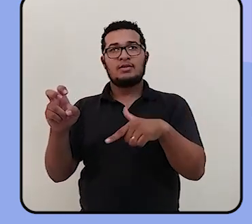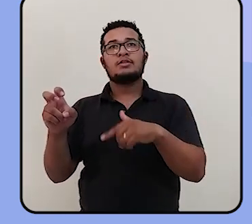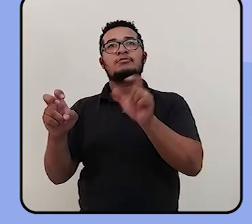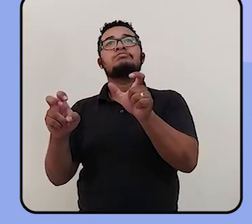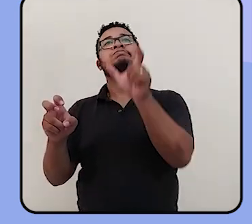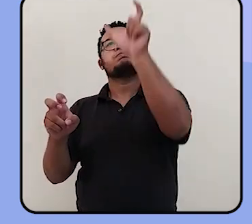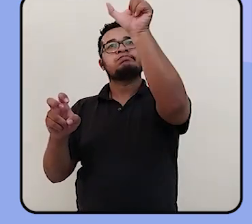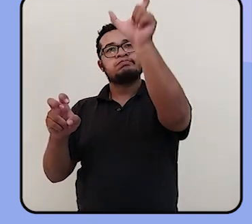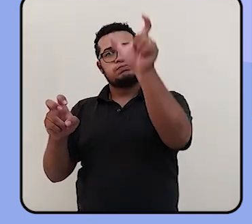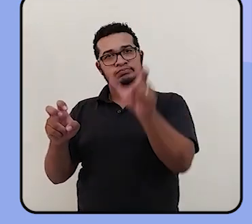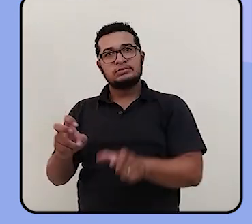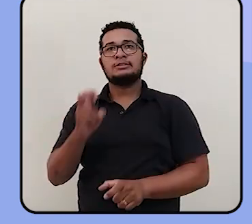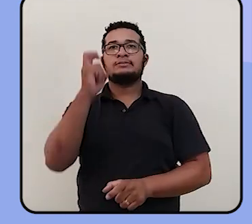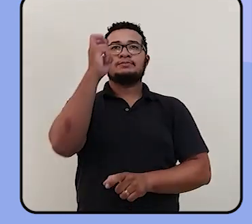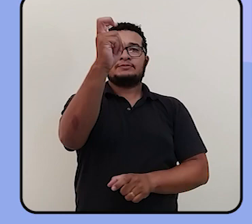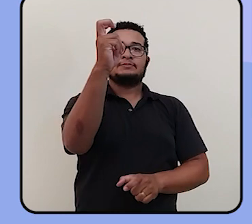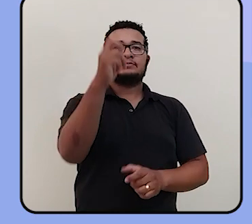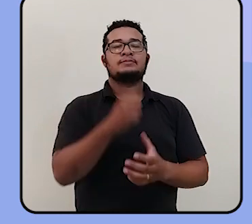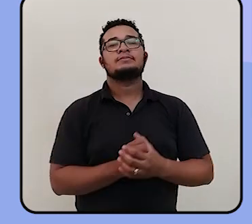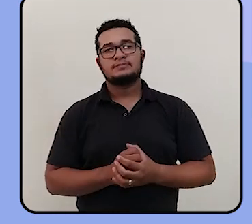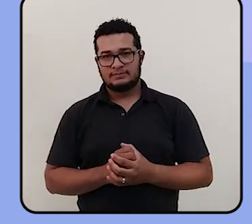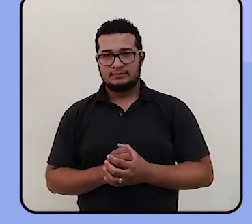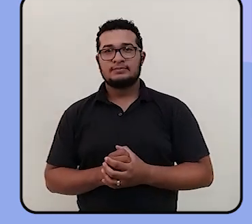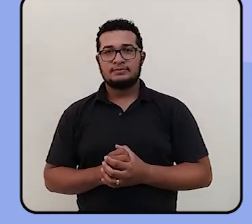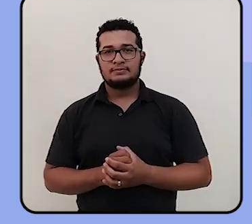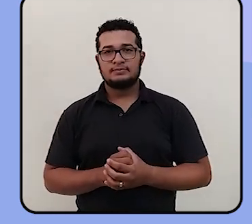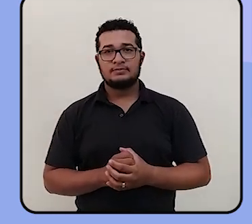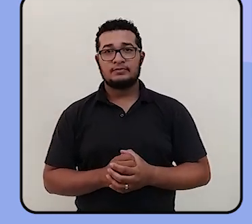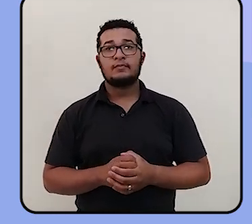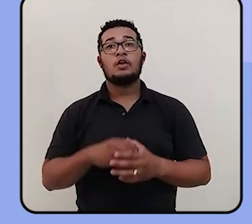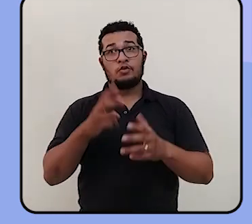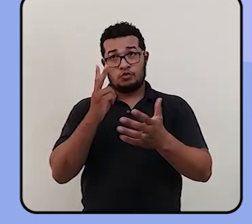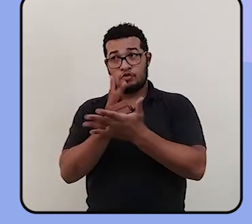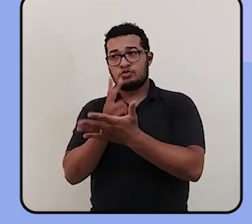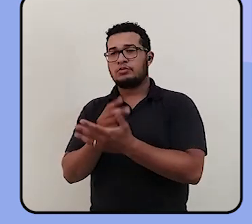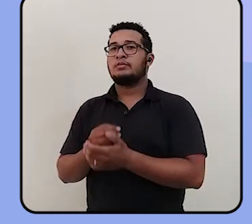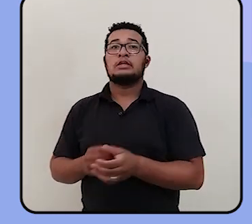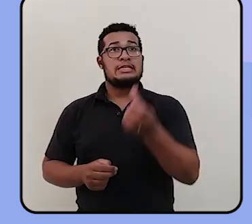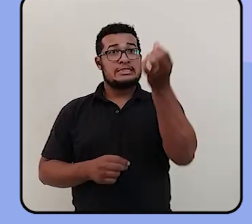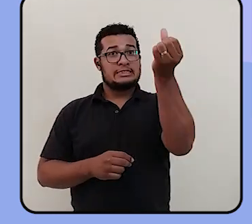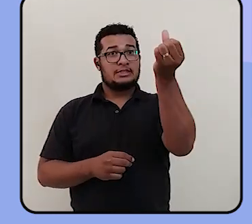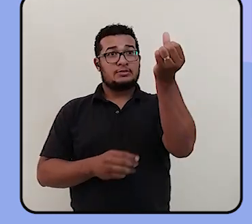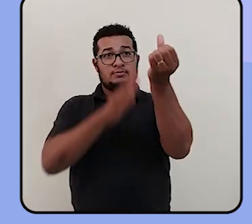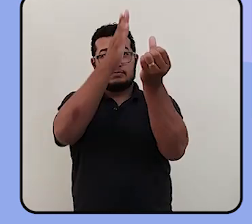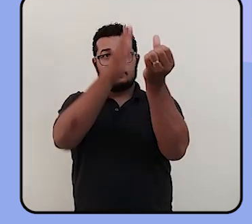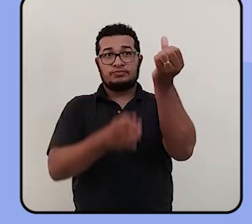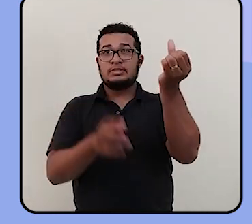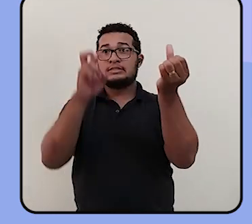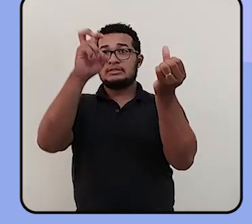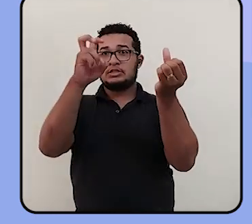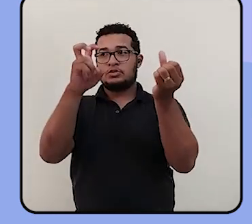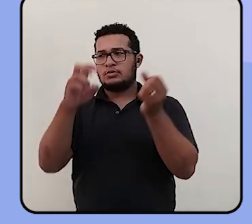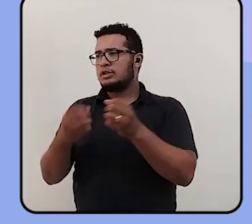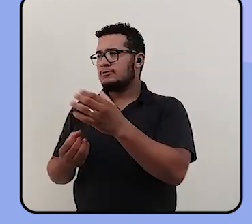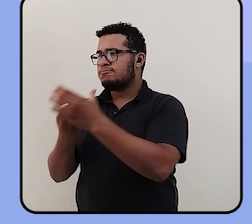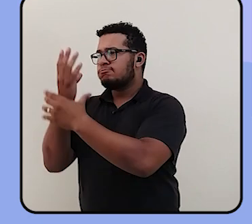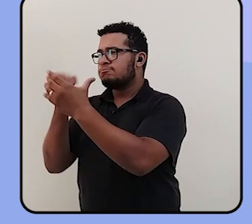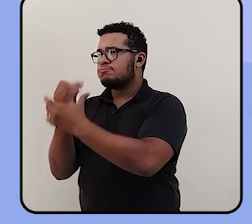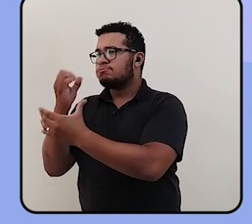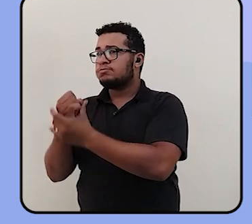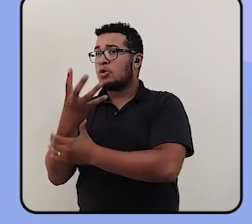operários. Então você vai lá na coluna de operários e coloca o 5. Vamos continuar a leitura.